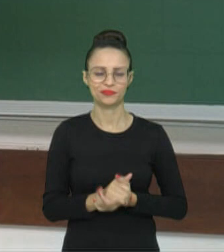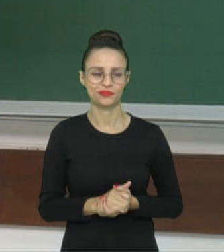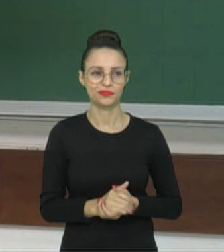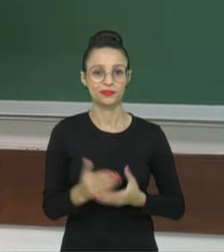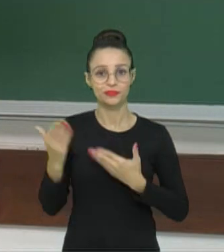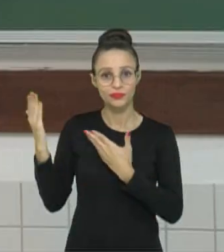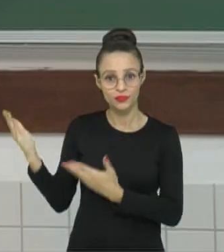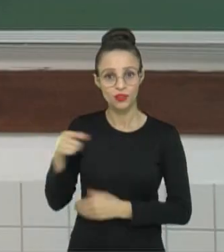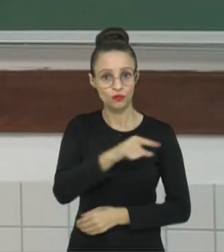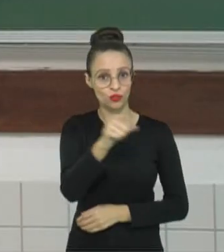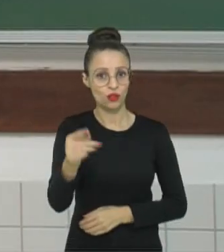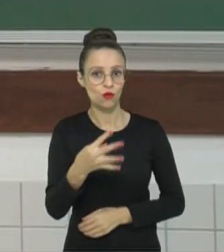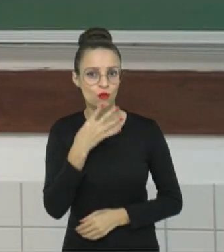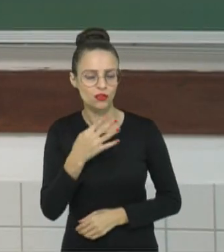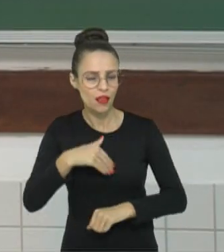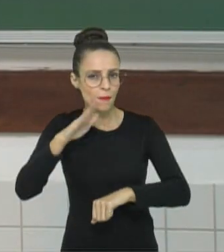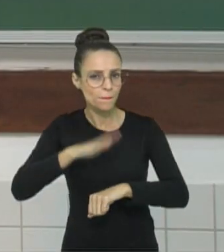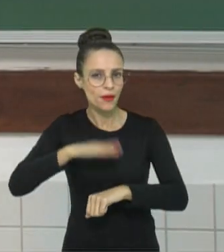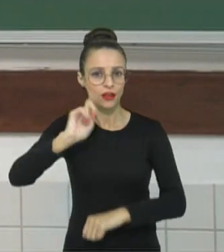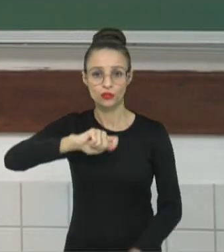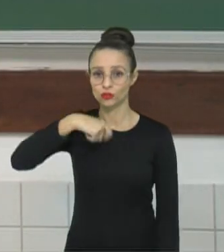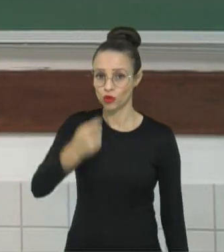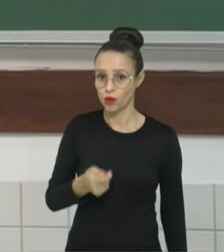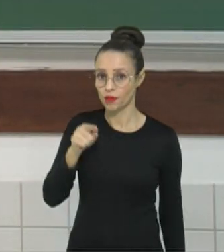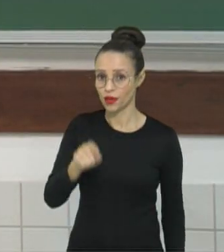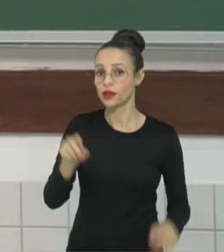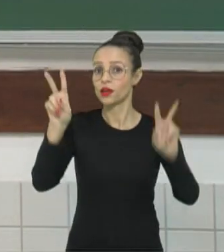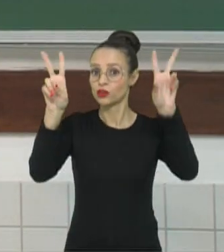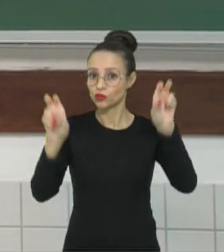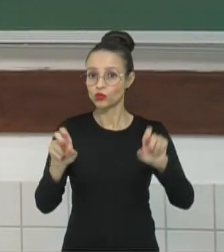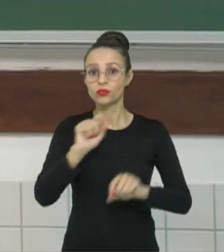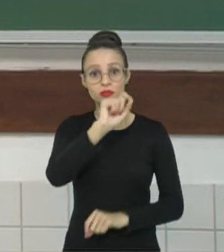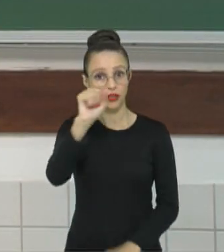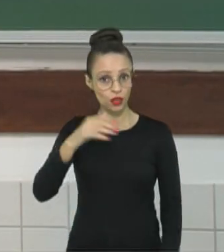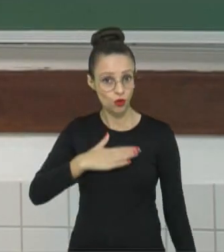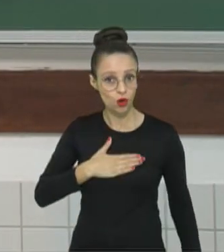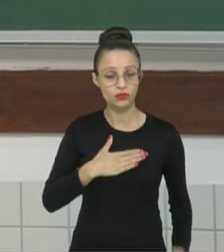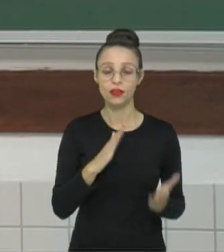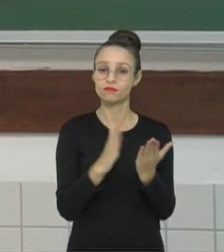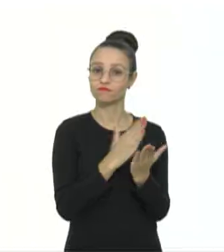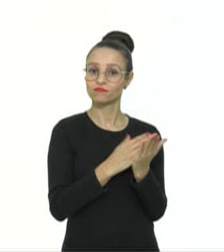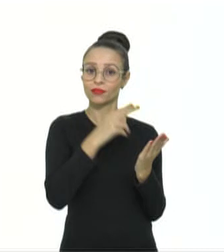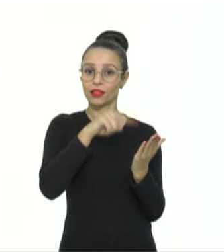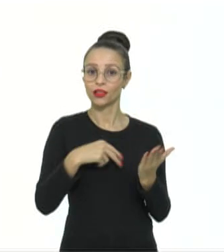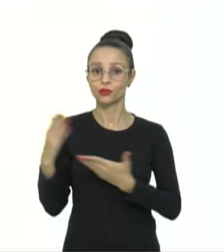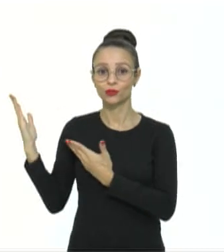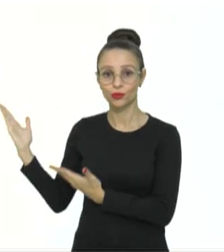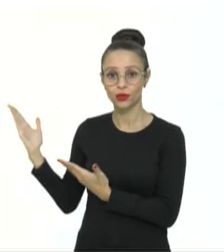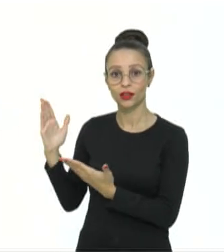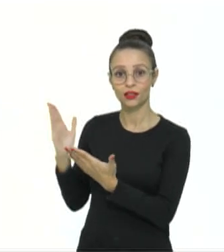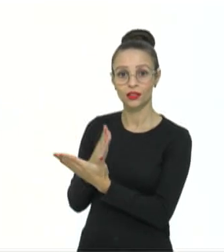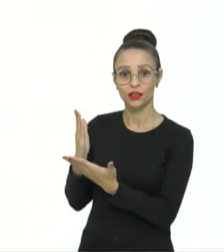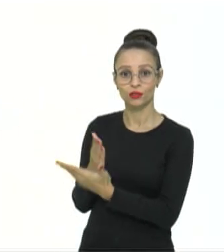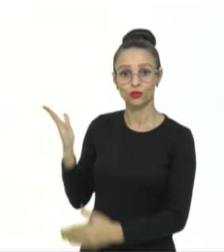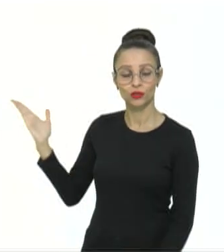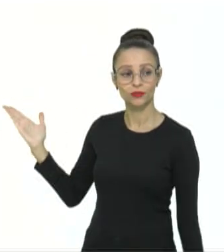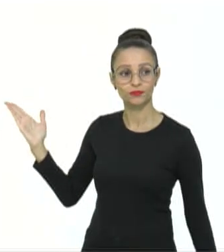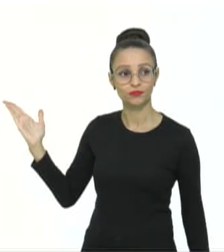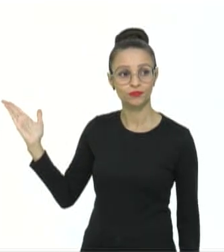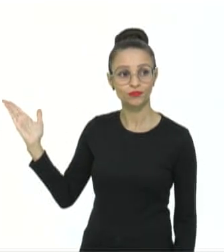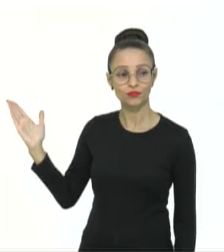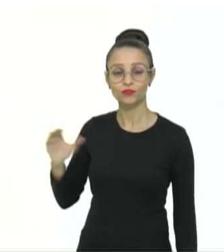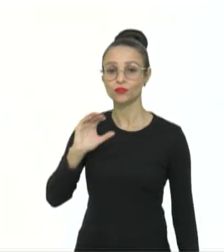vocês conhecerem mais um pouco a respeito. Tá? Para quem gosta de leitura, deixo o livro do Aloysio Azevedo chamado